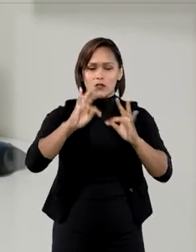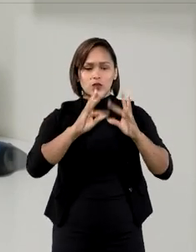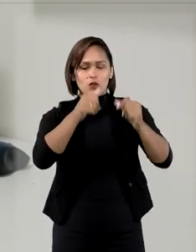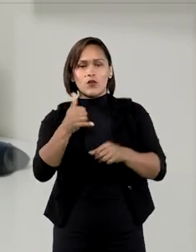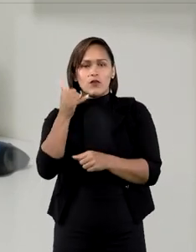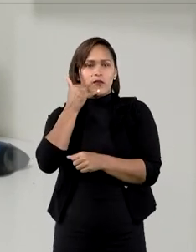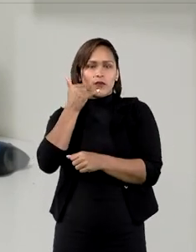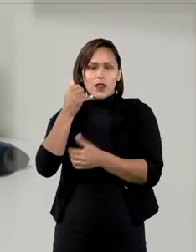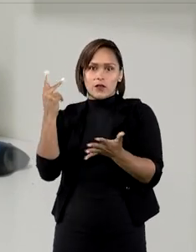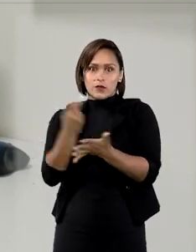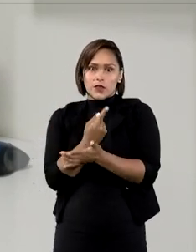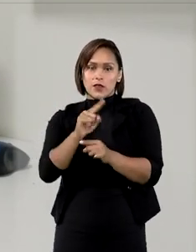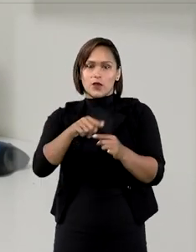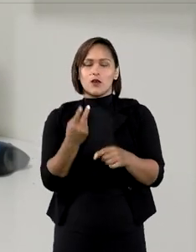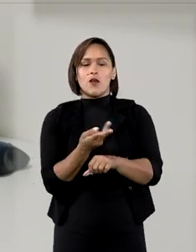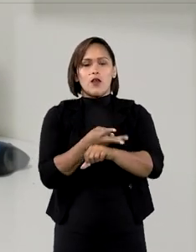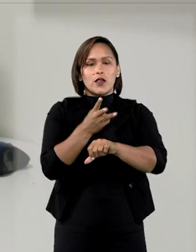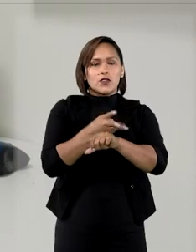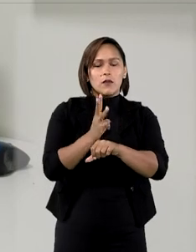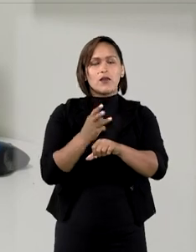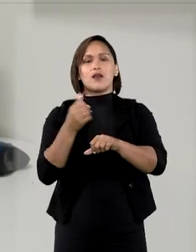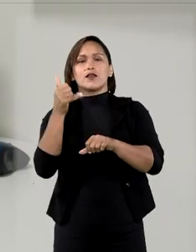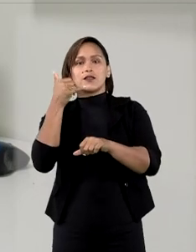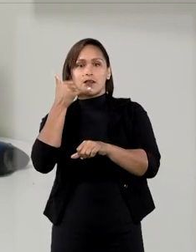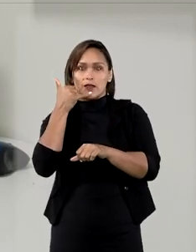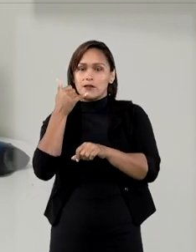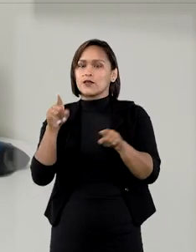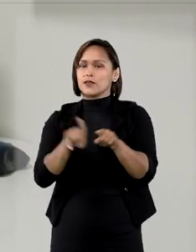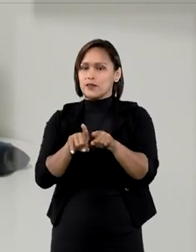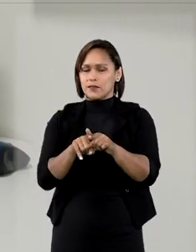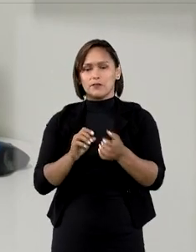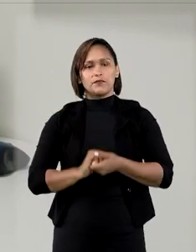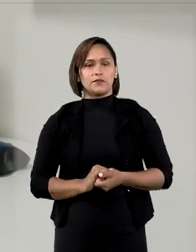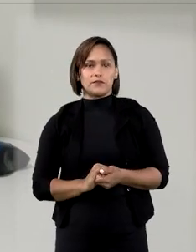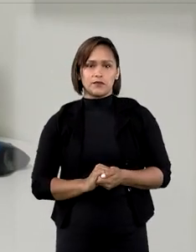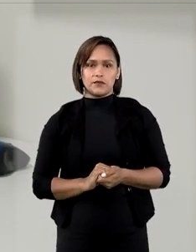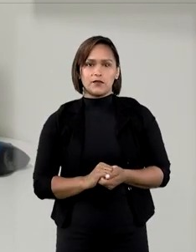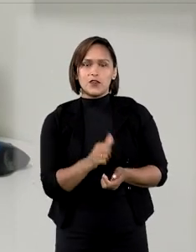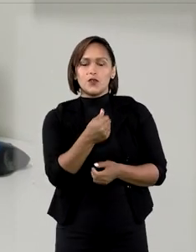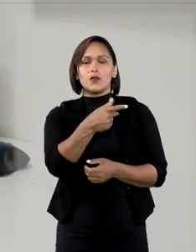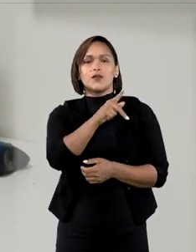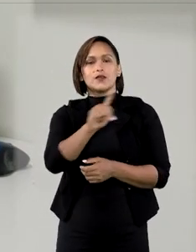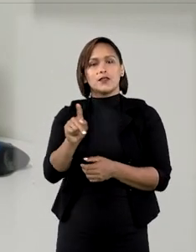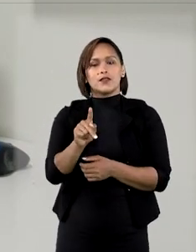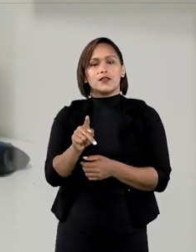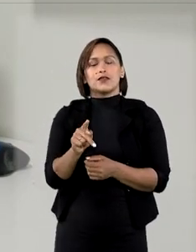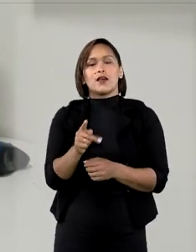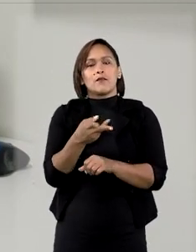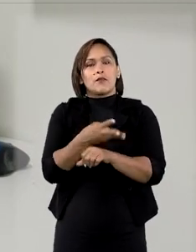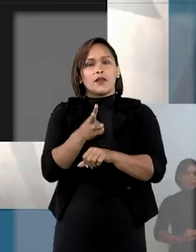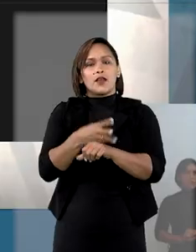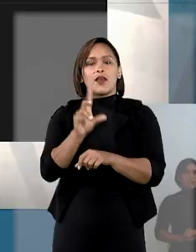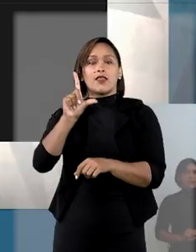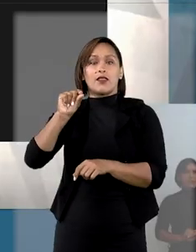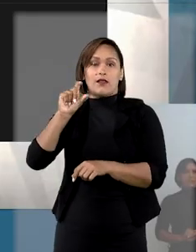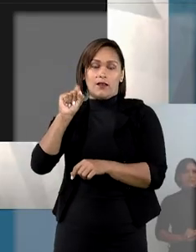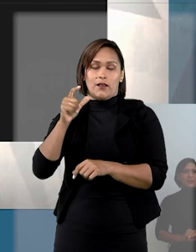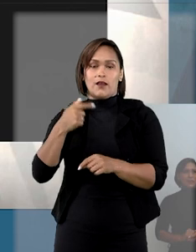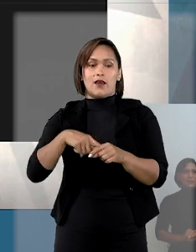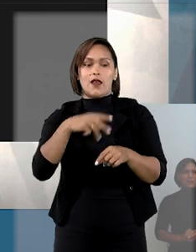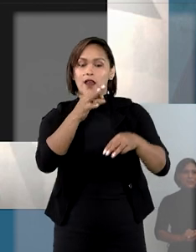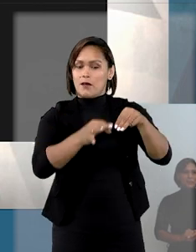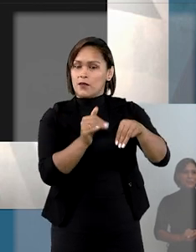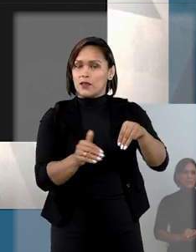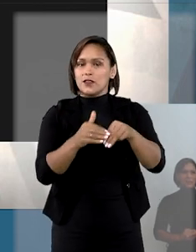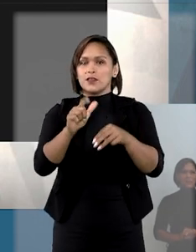telefones dos investigados, como as chamadas recebidas e as mensagens por meio de aplicativos como WhatsApp e Telegram. A ministra